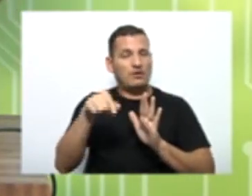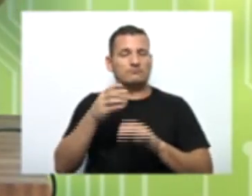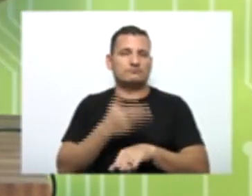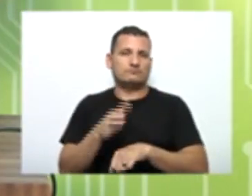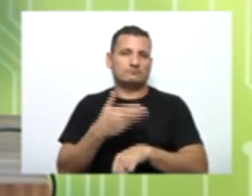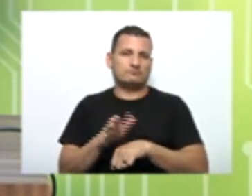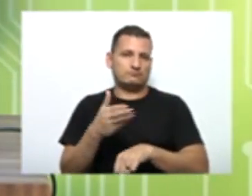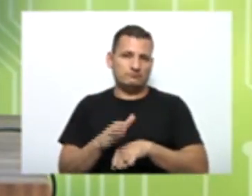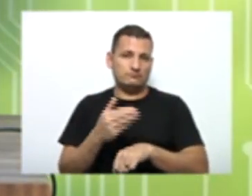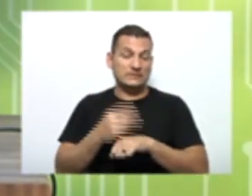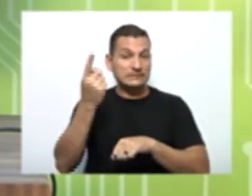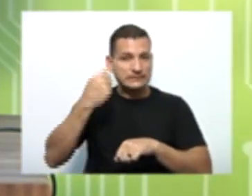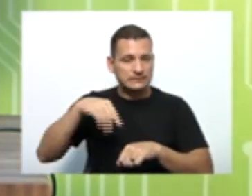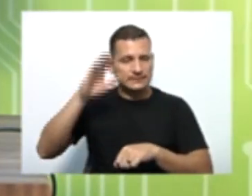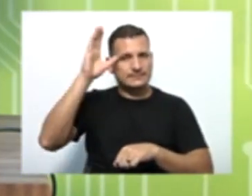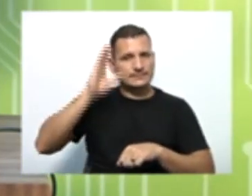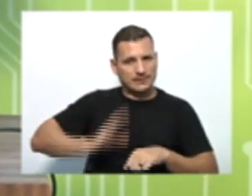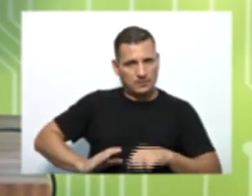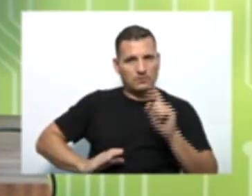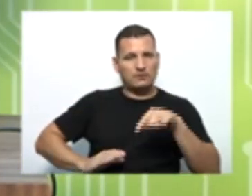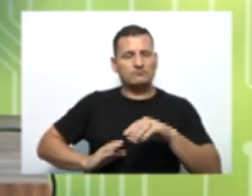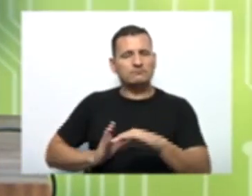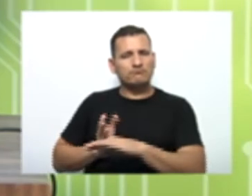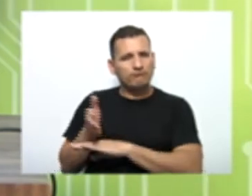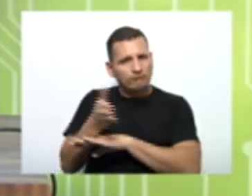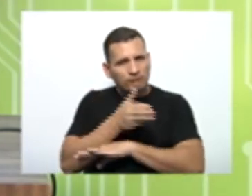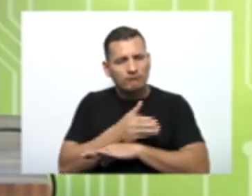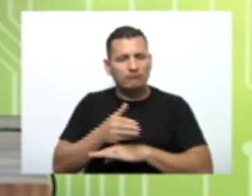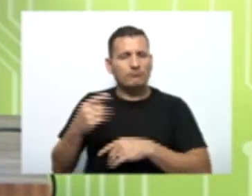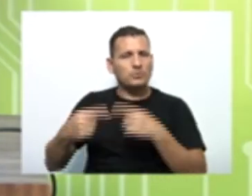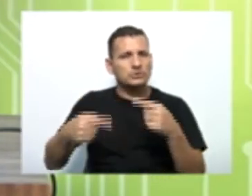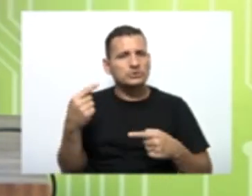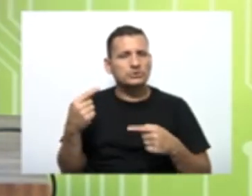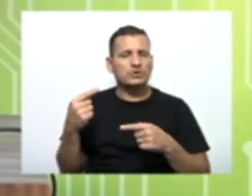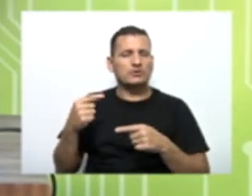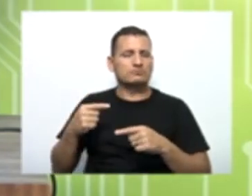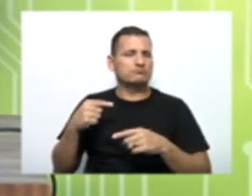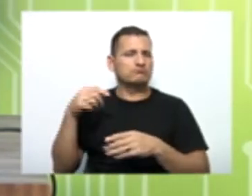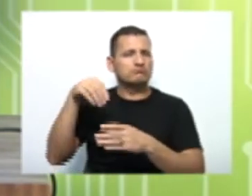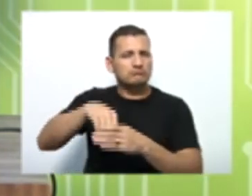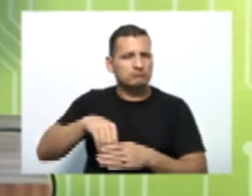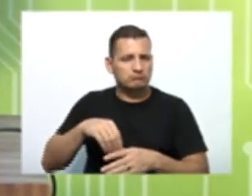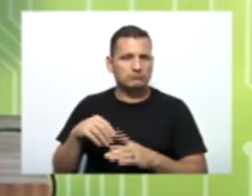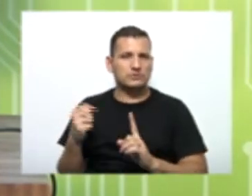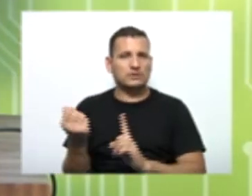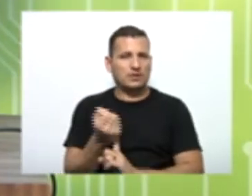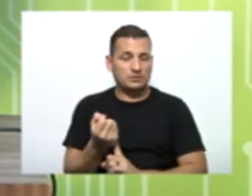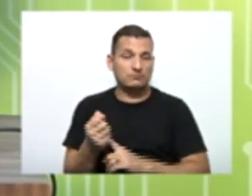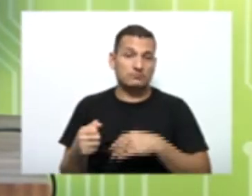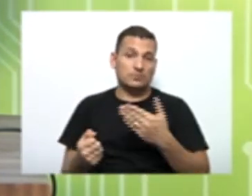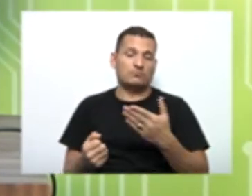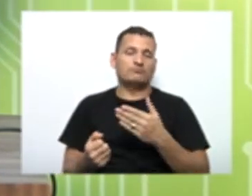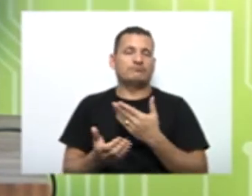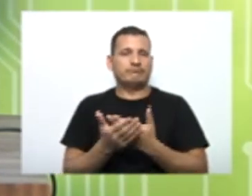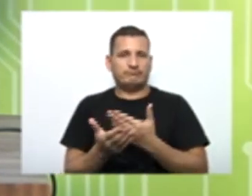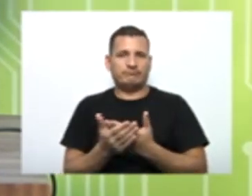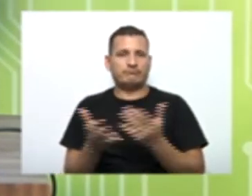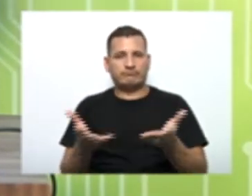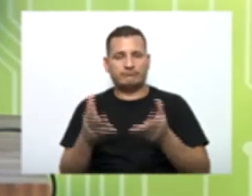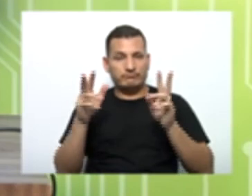cidadão é participar da atividade política da cidade que eu vivo. Então nós vamos estudar, teremos algumas externas que vão